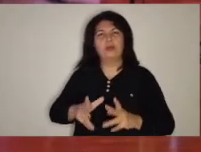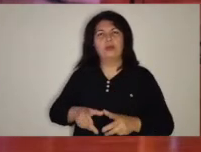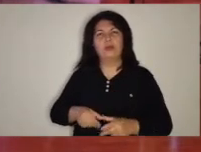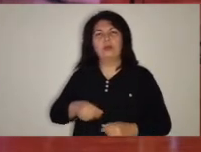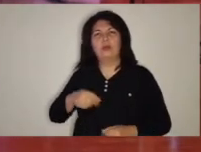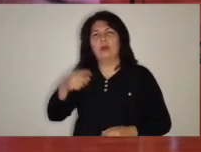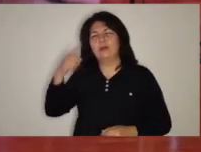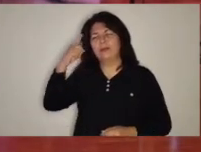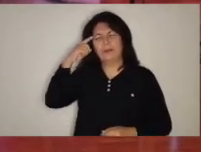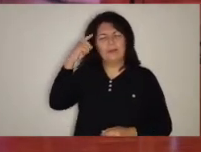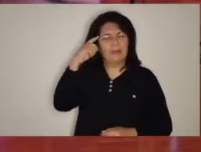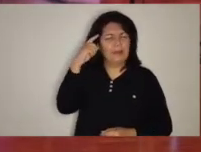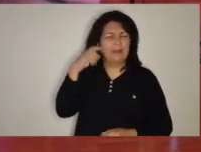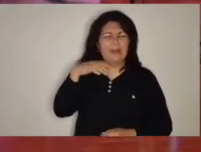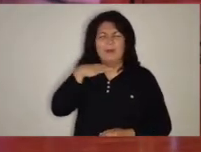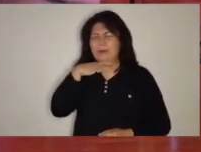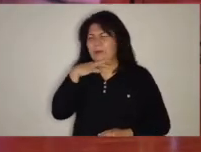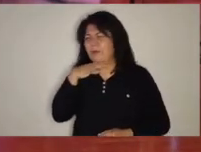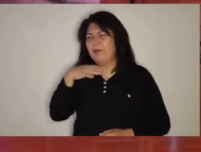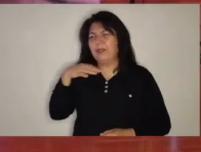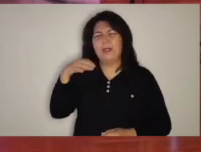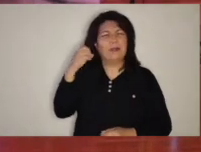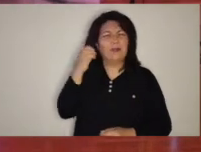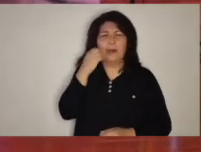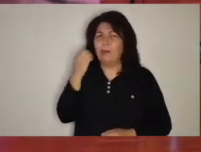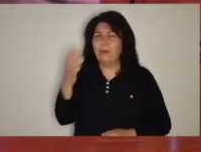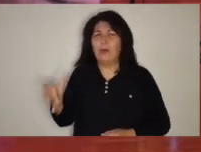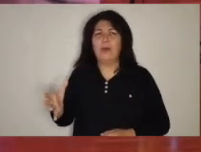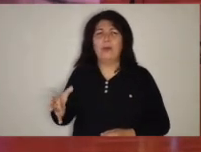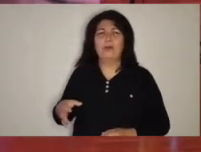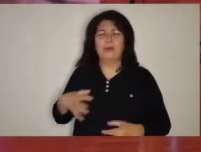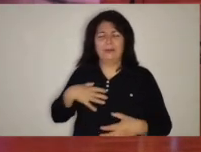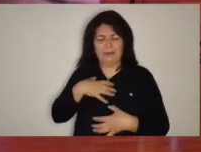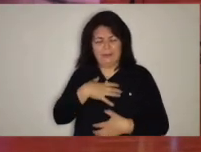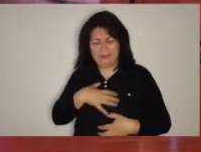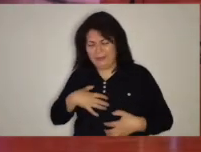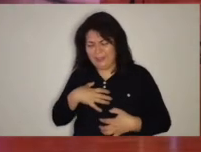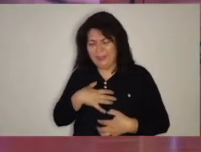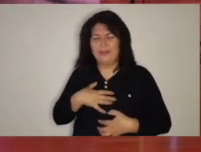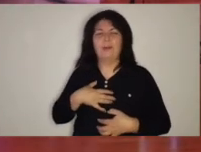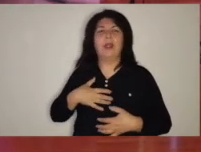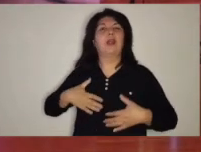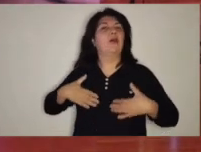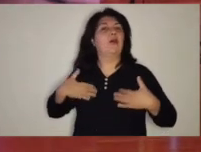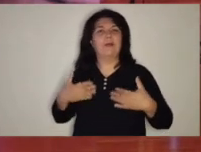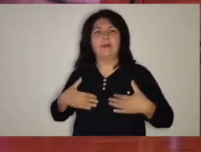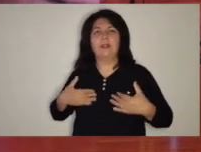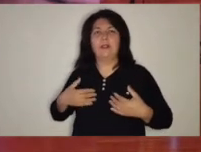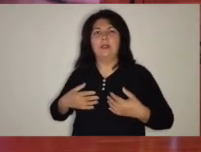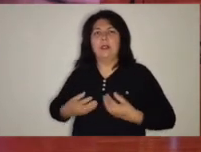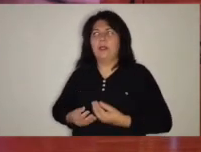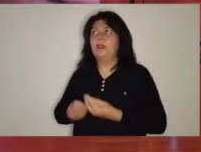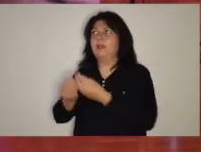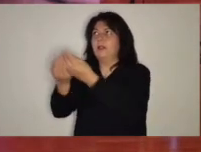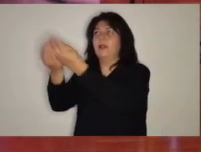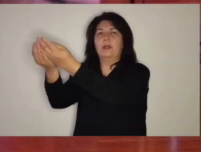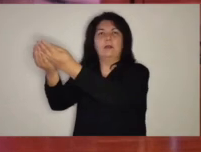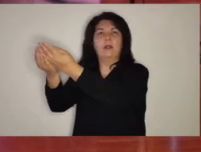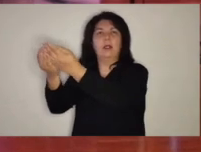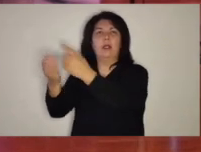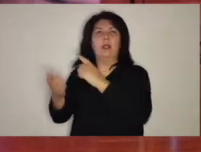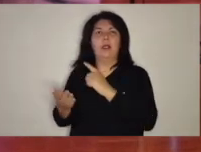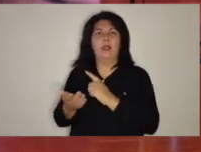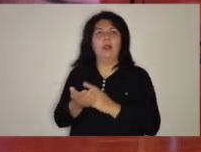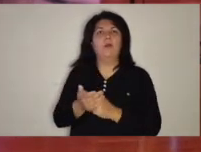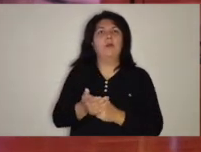seus pensamentos bons, quanto os ruins, porque Ele tem cuidado de cada um de nós. Então entregue